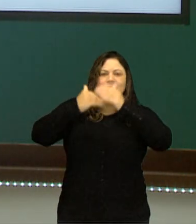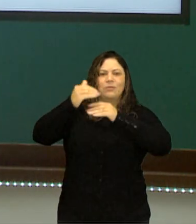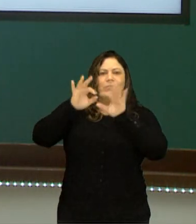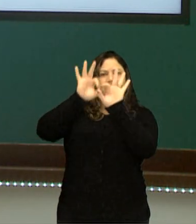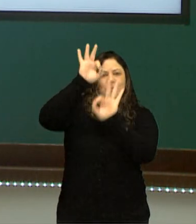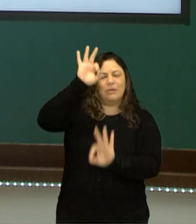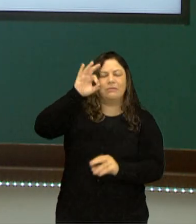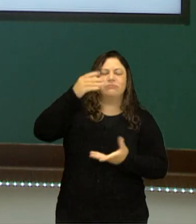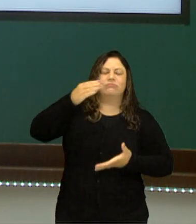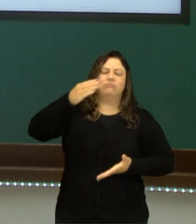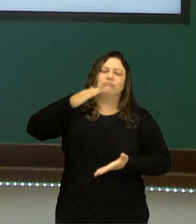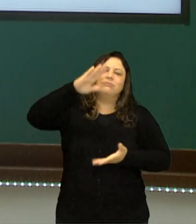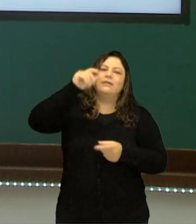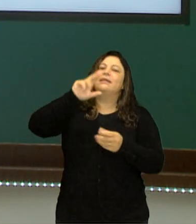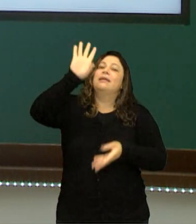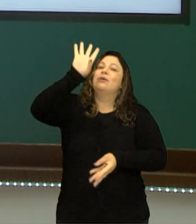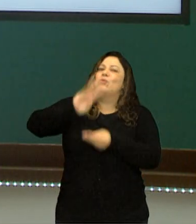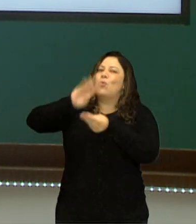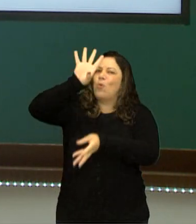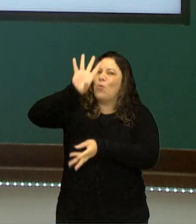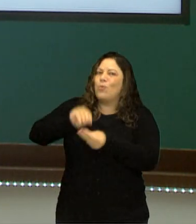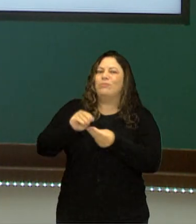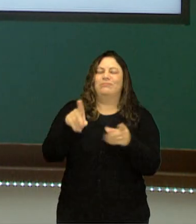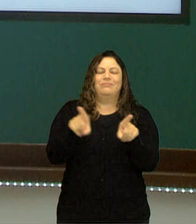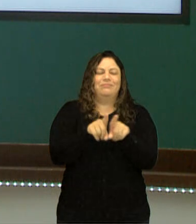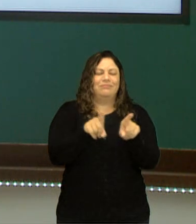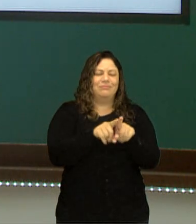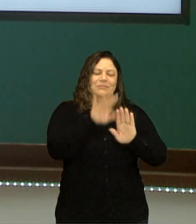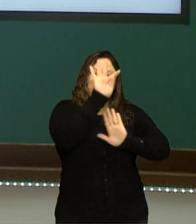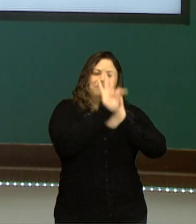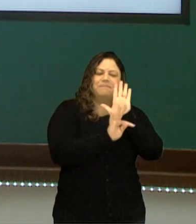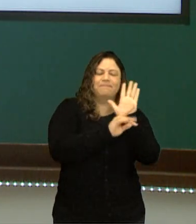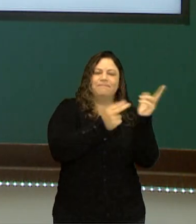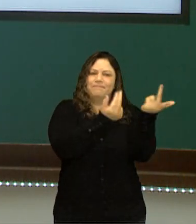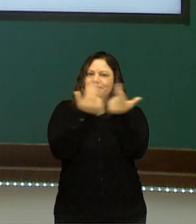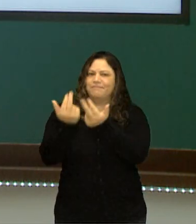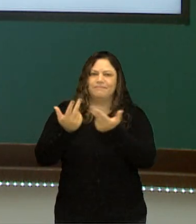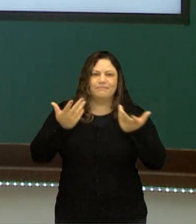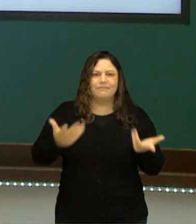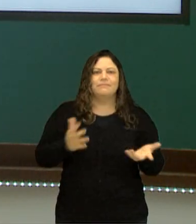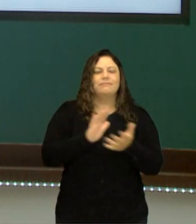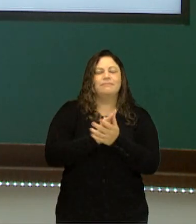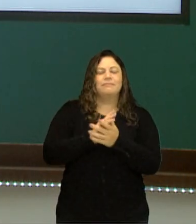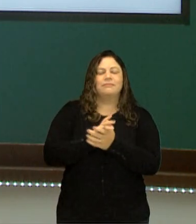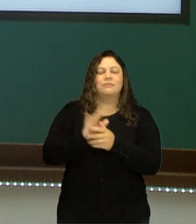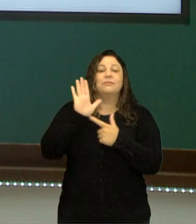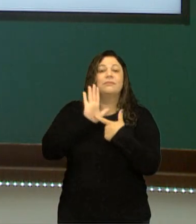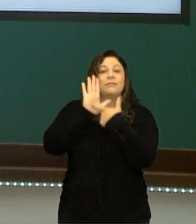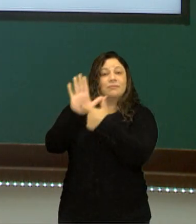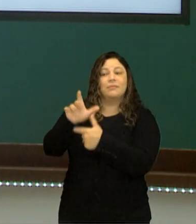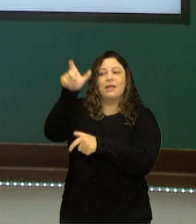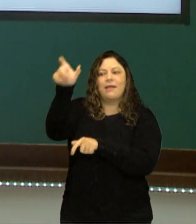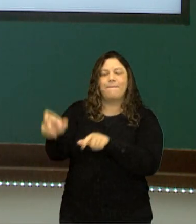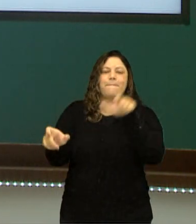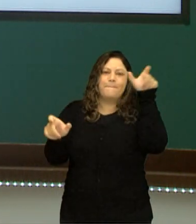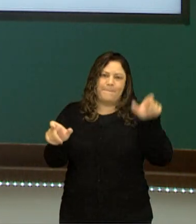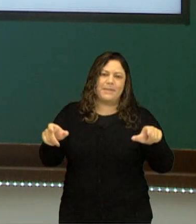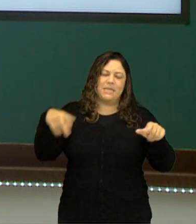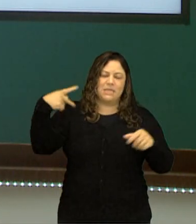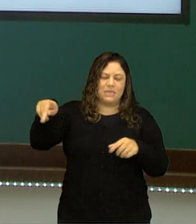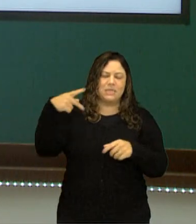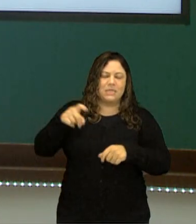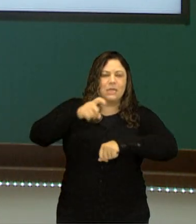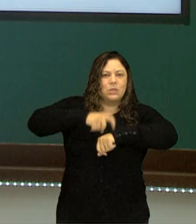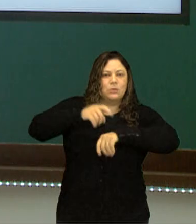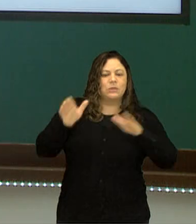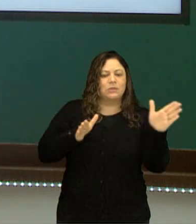texto. Na introdução de um conto, o que acontece? A apresentação dos personagens, tempo